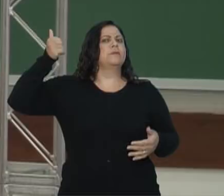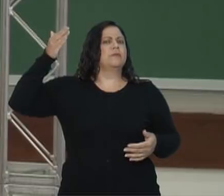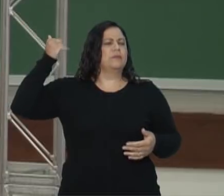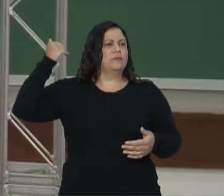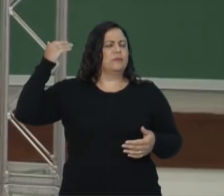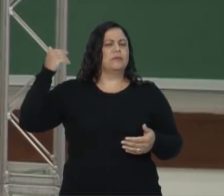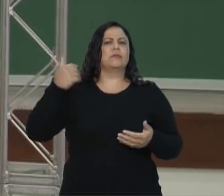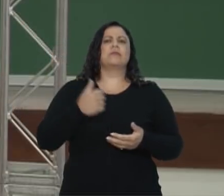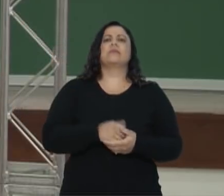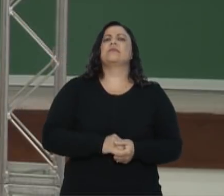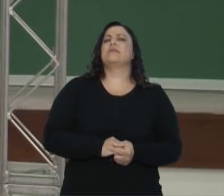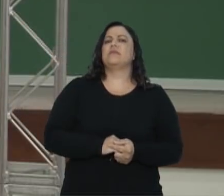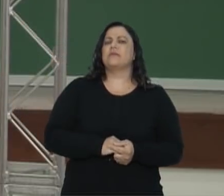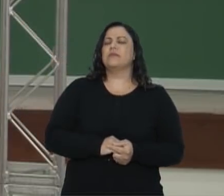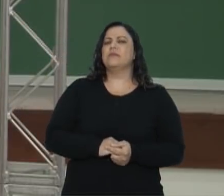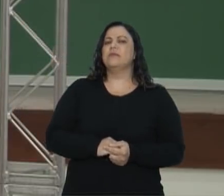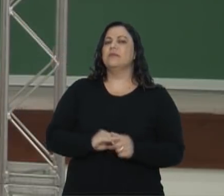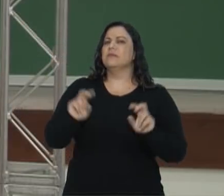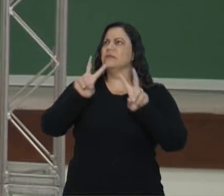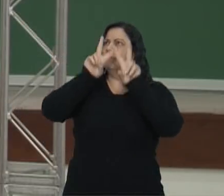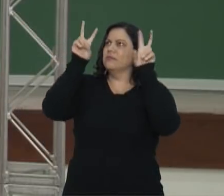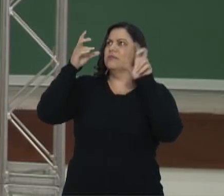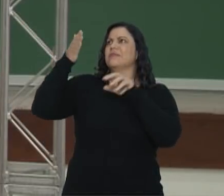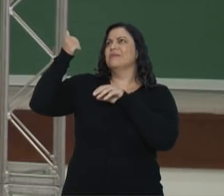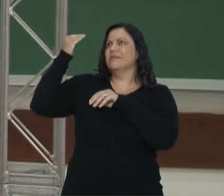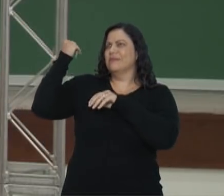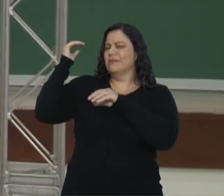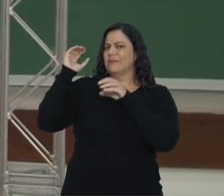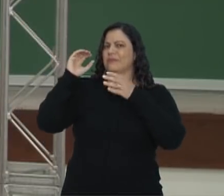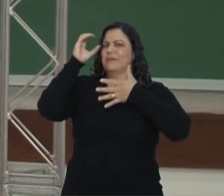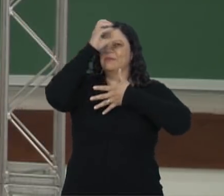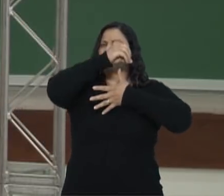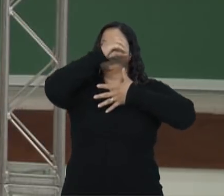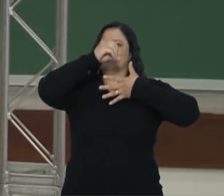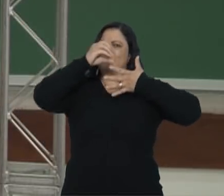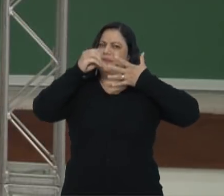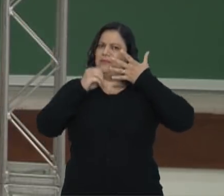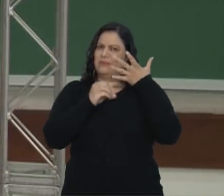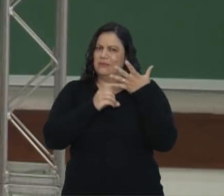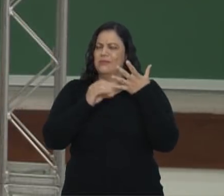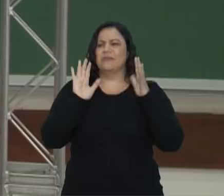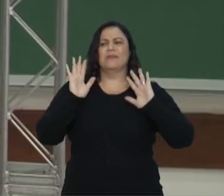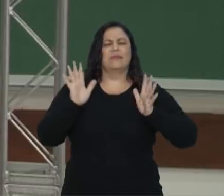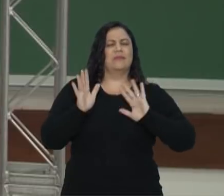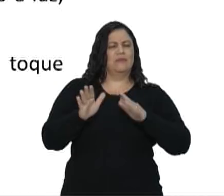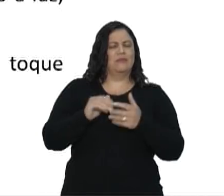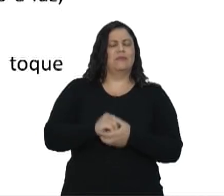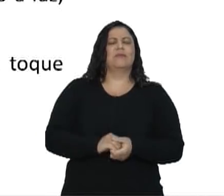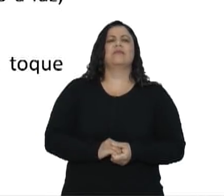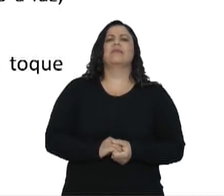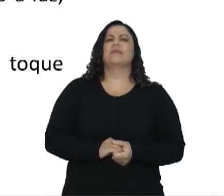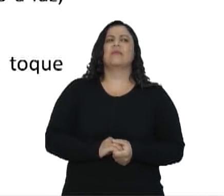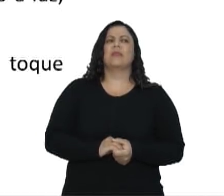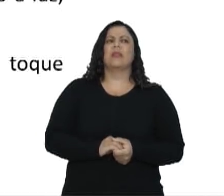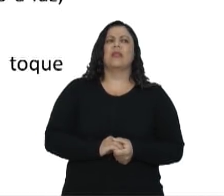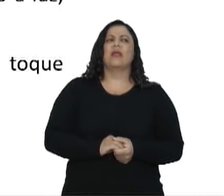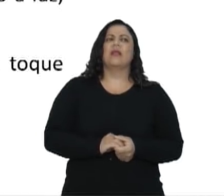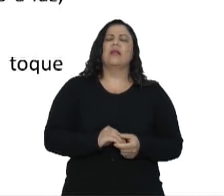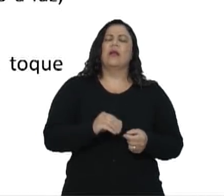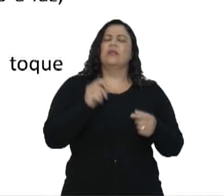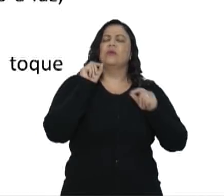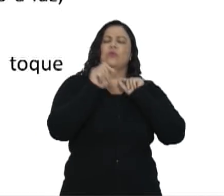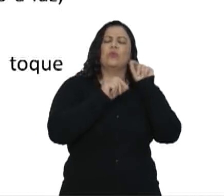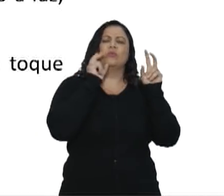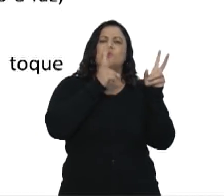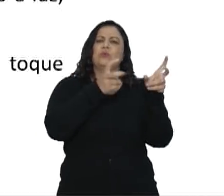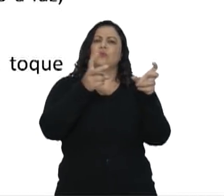trabalhamos sobre a cadeia e a teia alimentar. Bom, então vamos observar a decomposição? Vamos